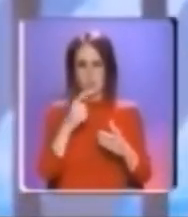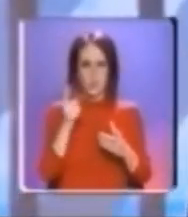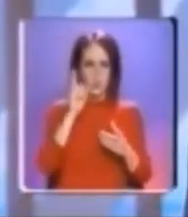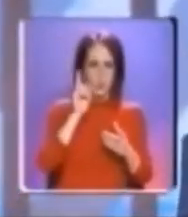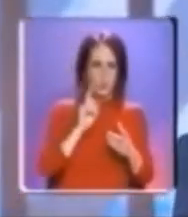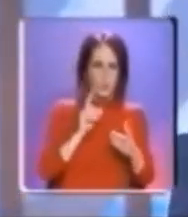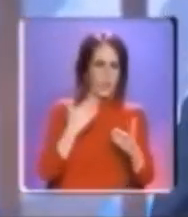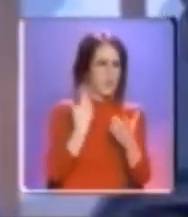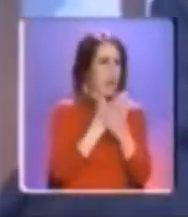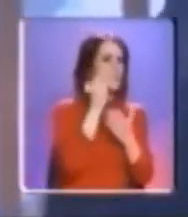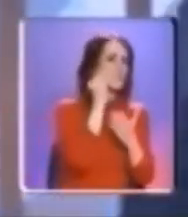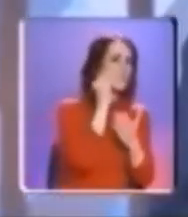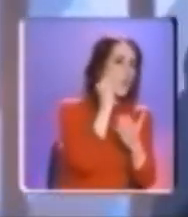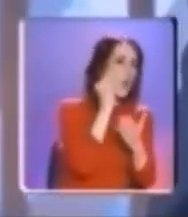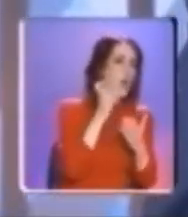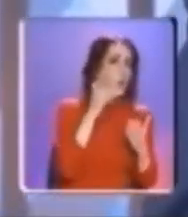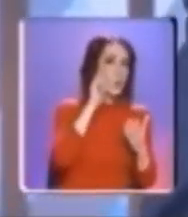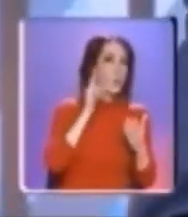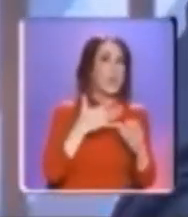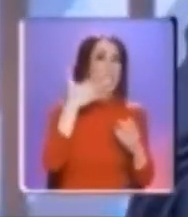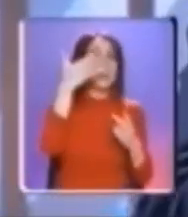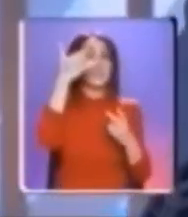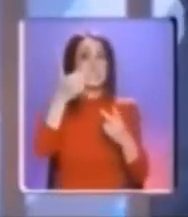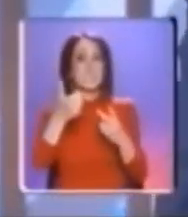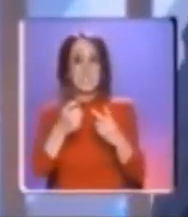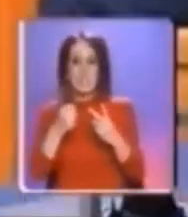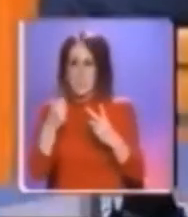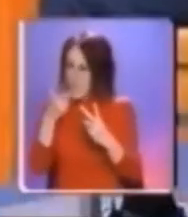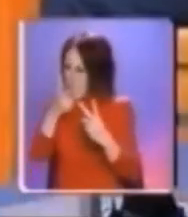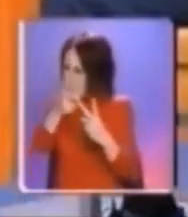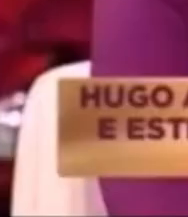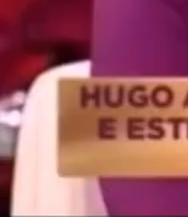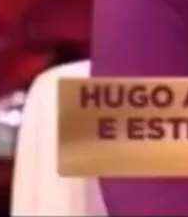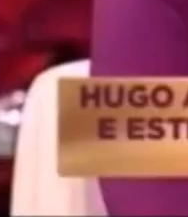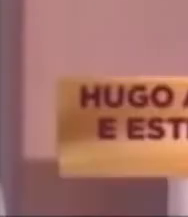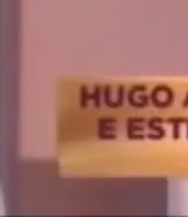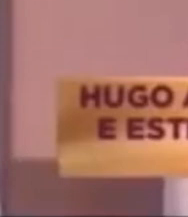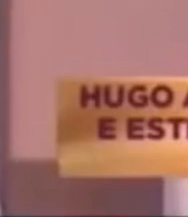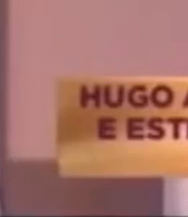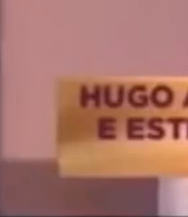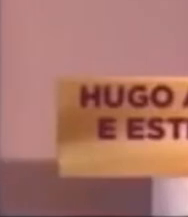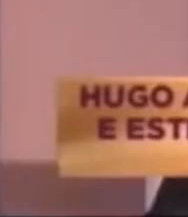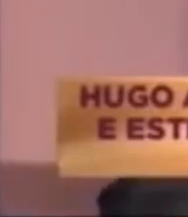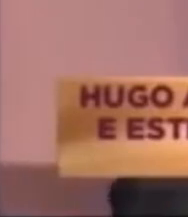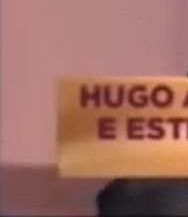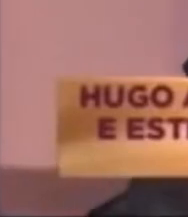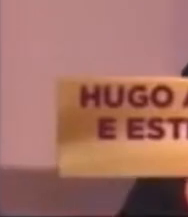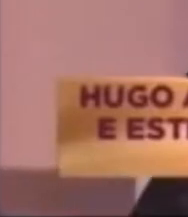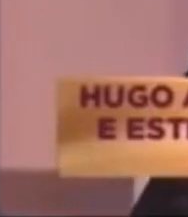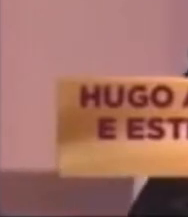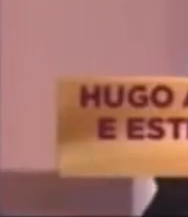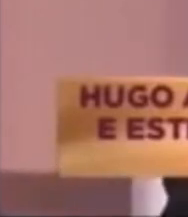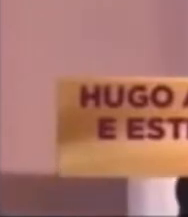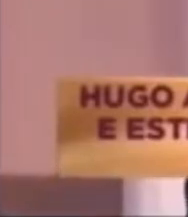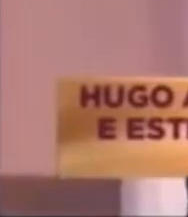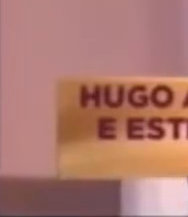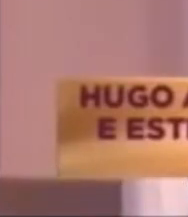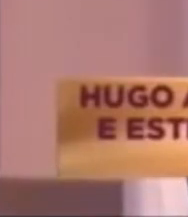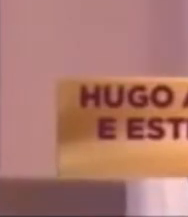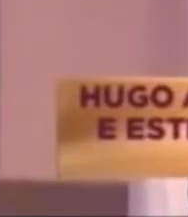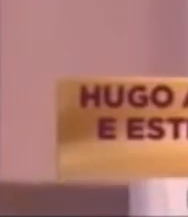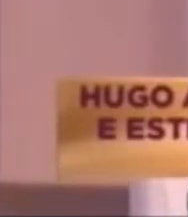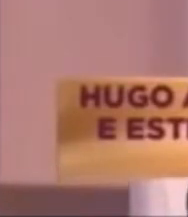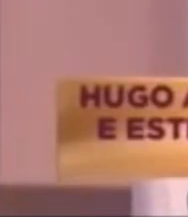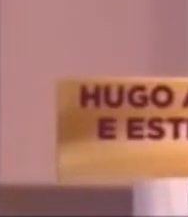dia dão um beijo e no dia seguinte dão um tiro na cara? Mas, efetivamente, a nossa estratégia